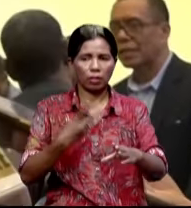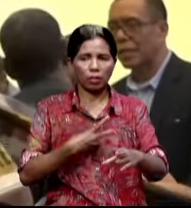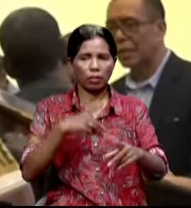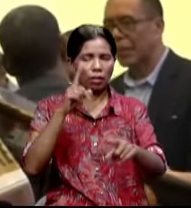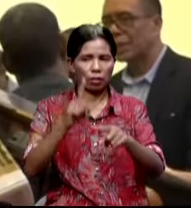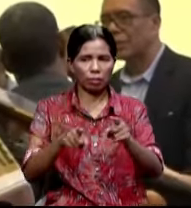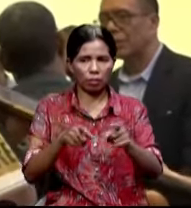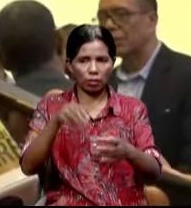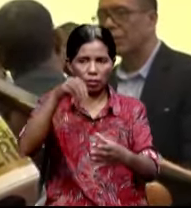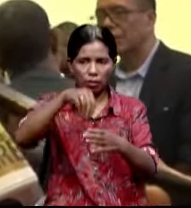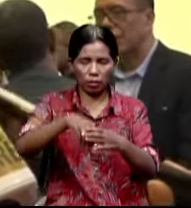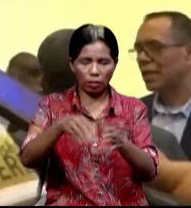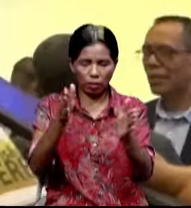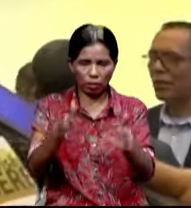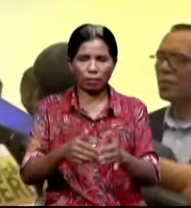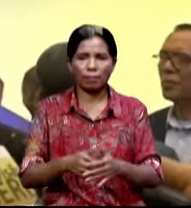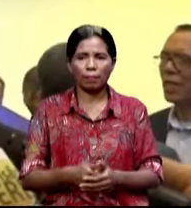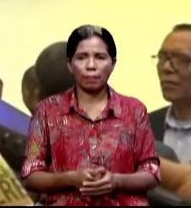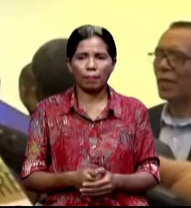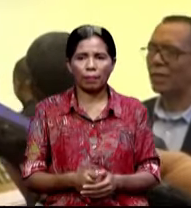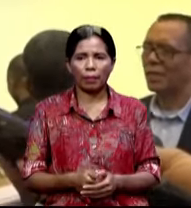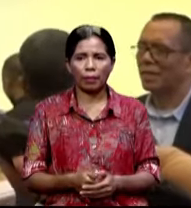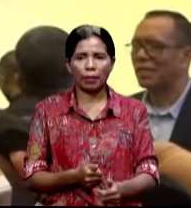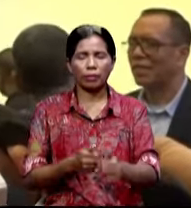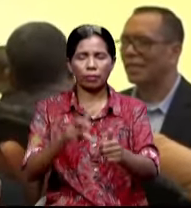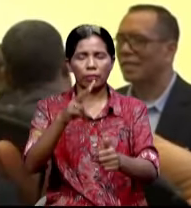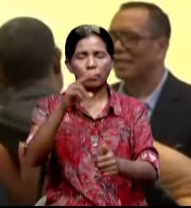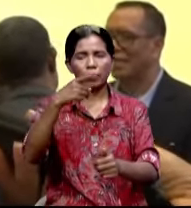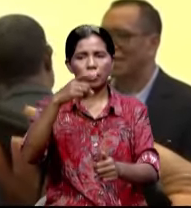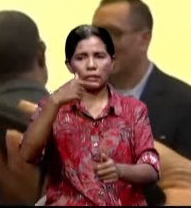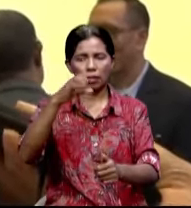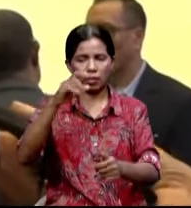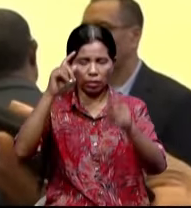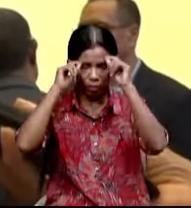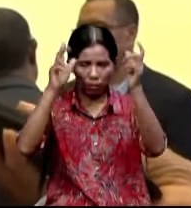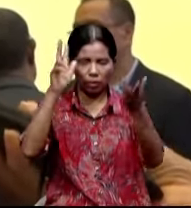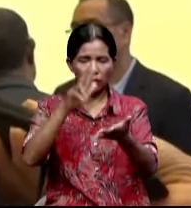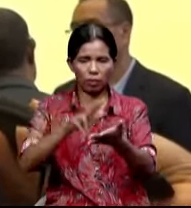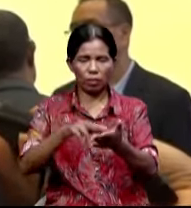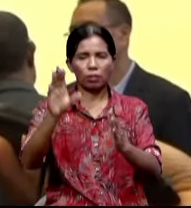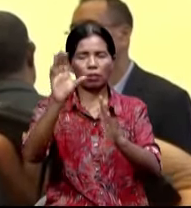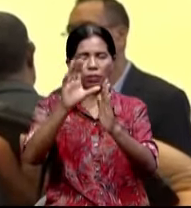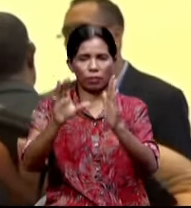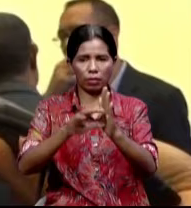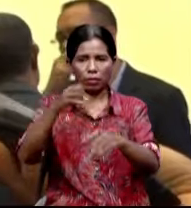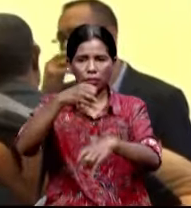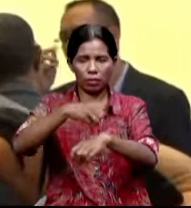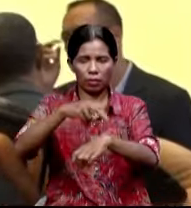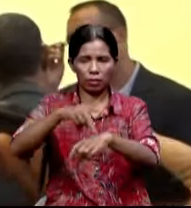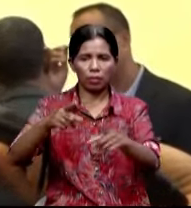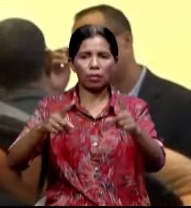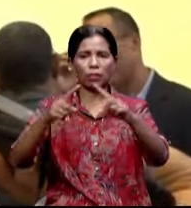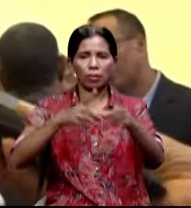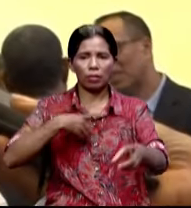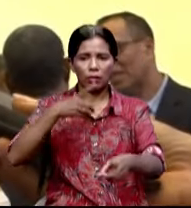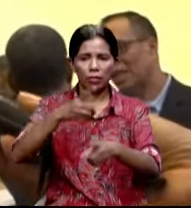tela bela lulu a caixa de lara né além de né tuir Virgílio Timor Leste ratifica uma convenção internacional para direito